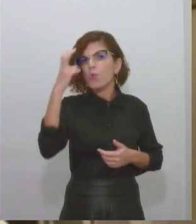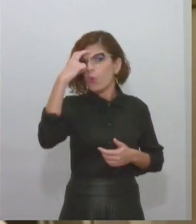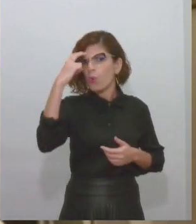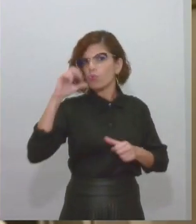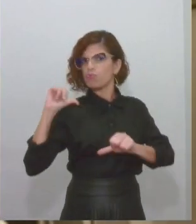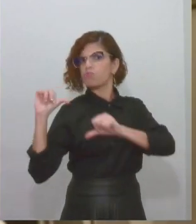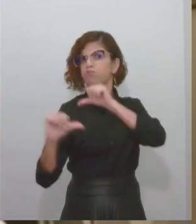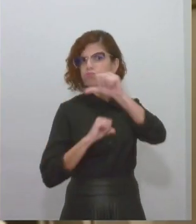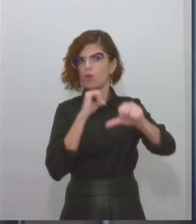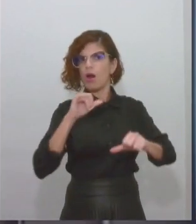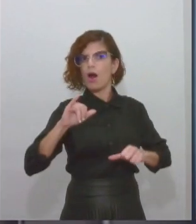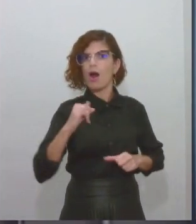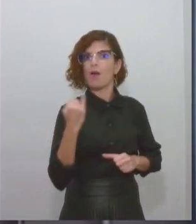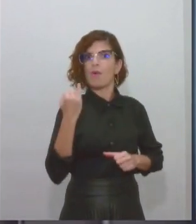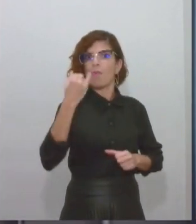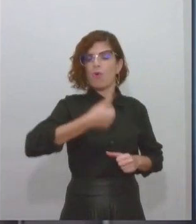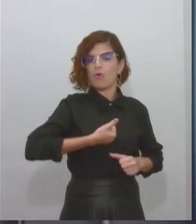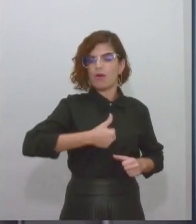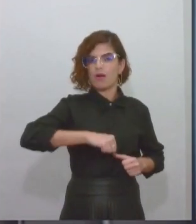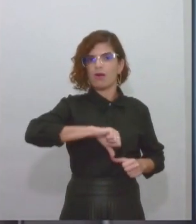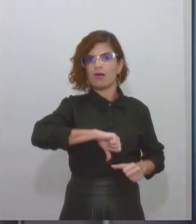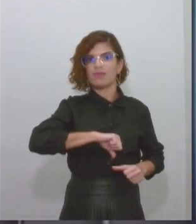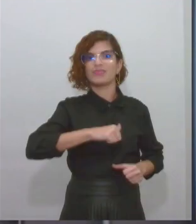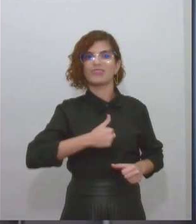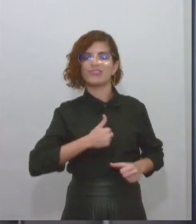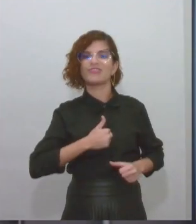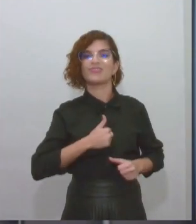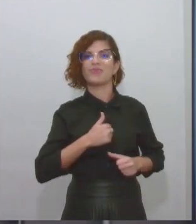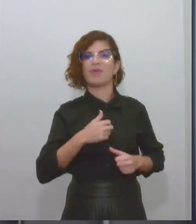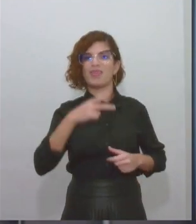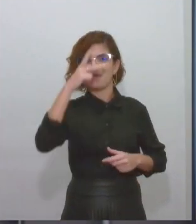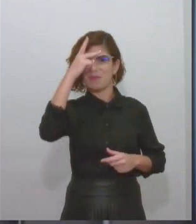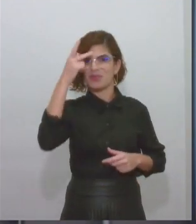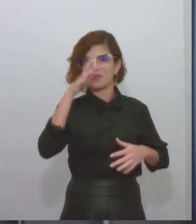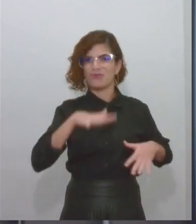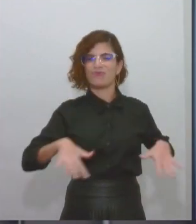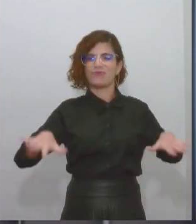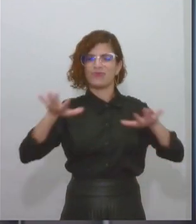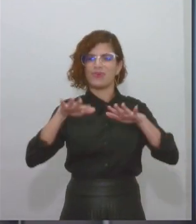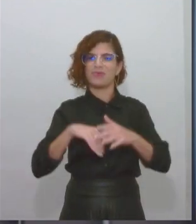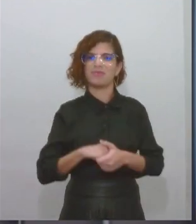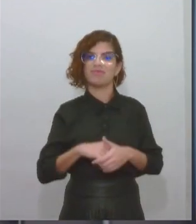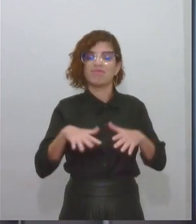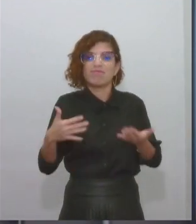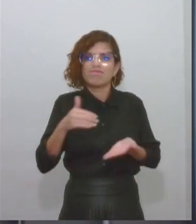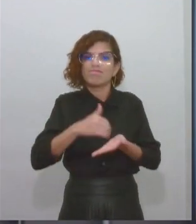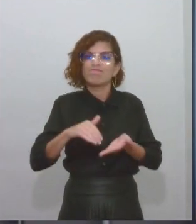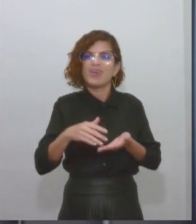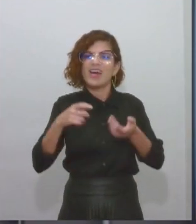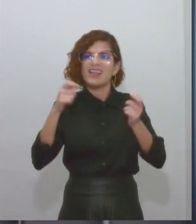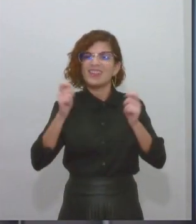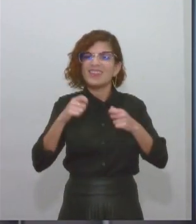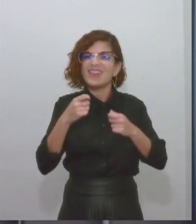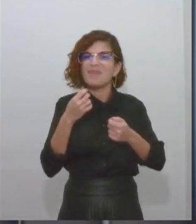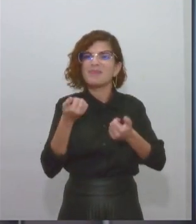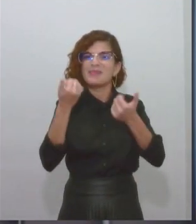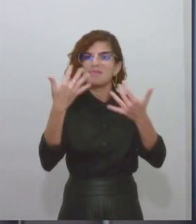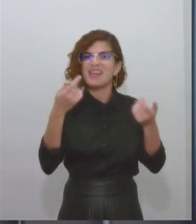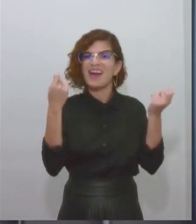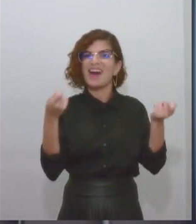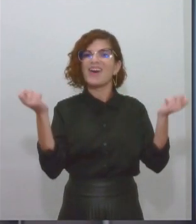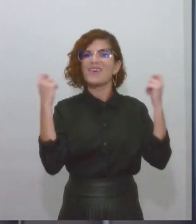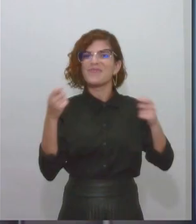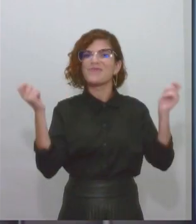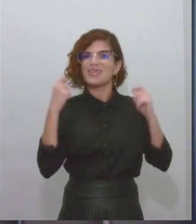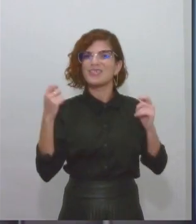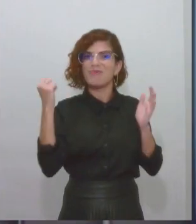povo. Então, secretário, já podemos dizer que o Tube Arte já se consolida como um evento do calendário cultural do